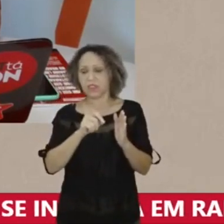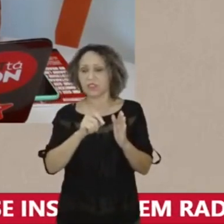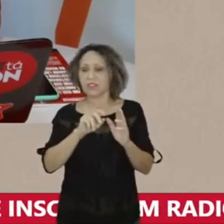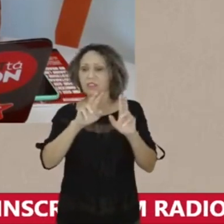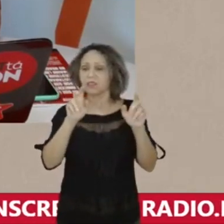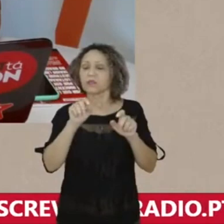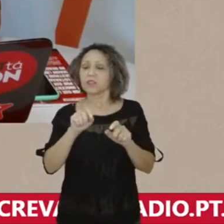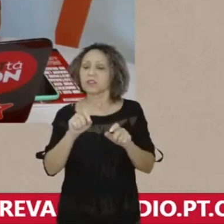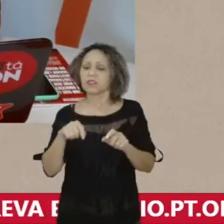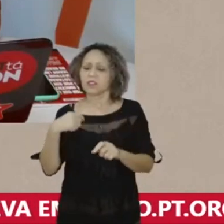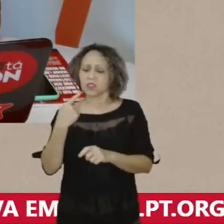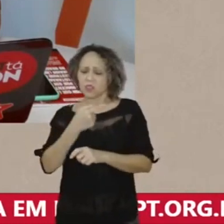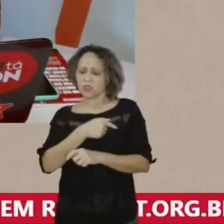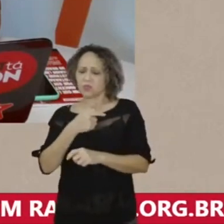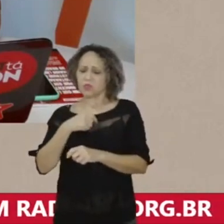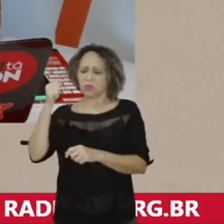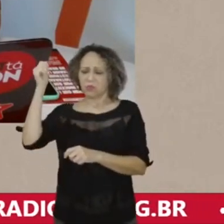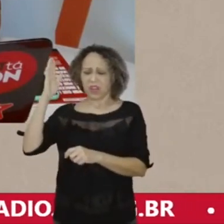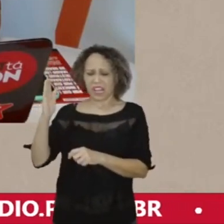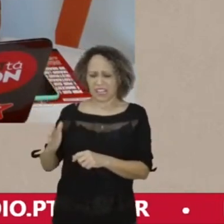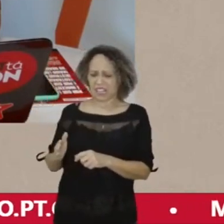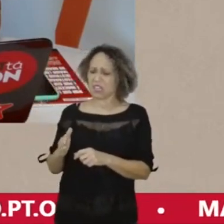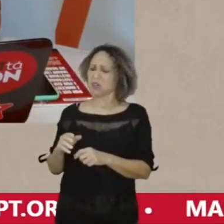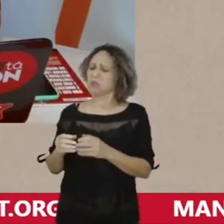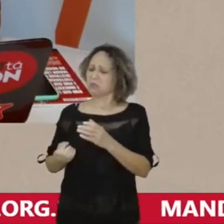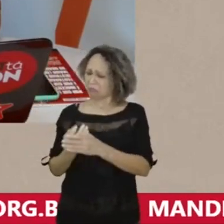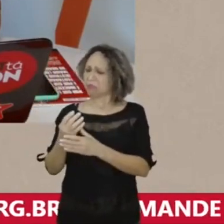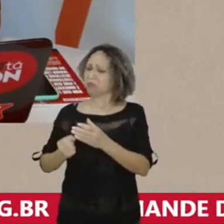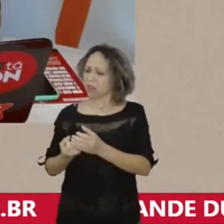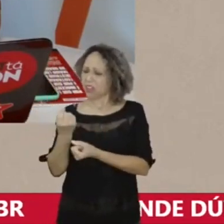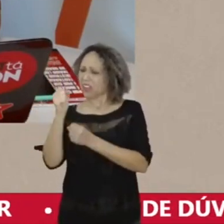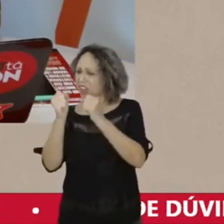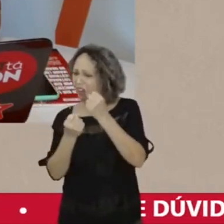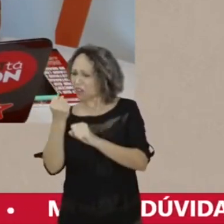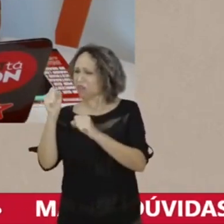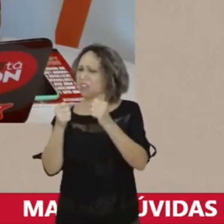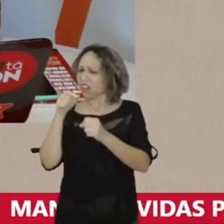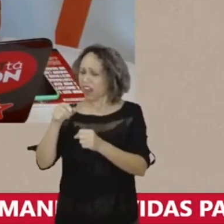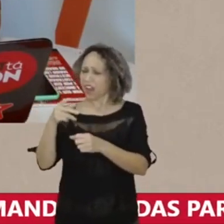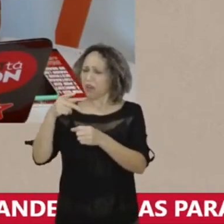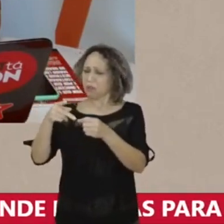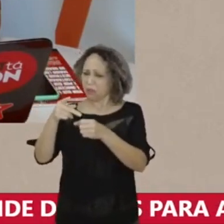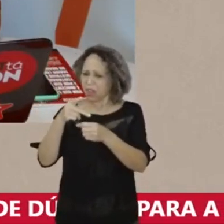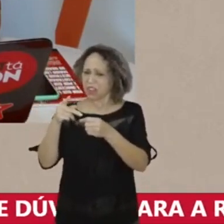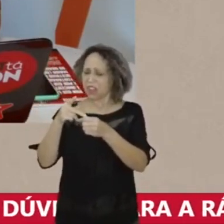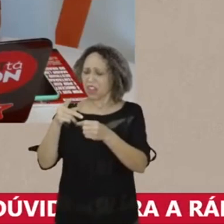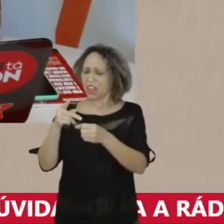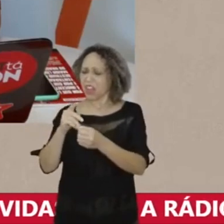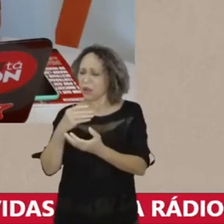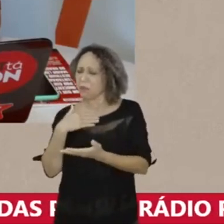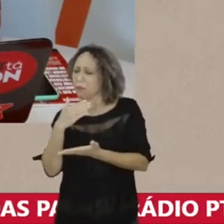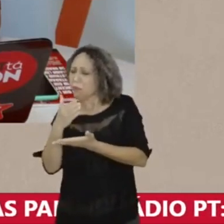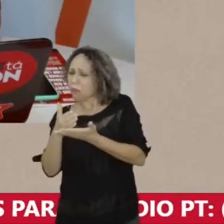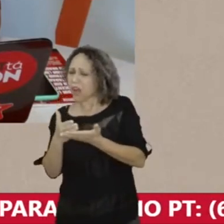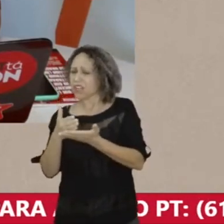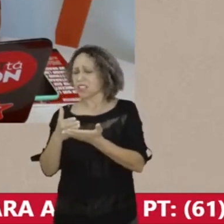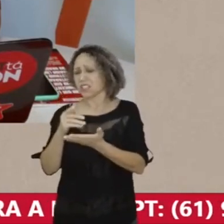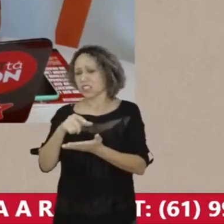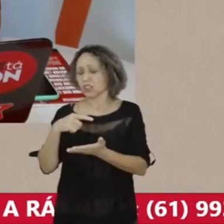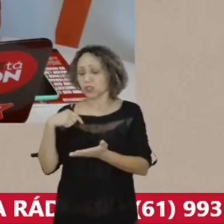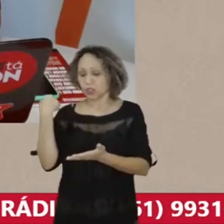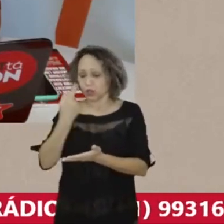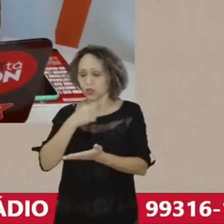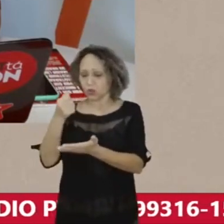privilégio de ser um produtor de petróleo, né, de refinar a parcela dos combustíveis que nós consumimos, é possível